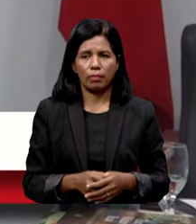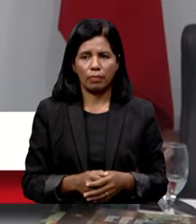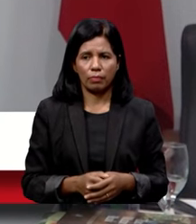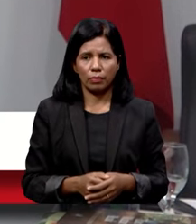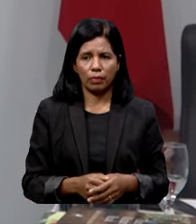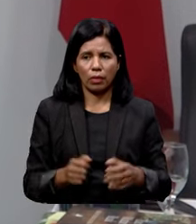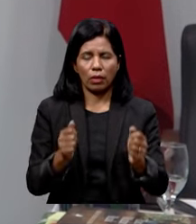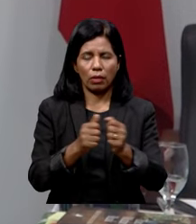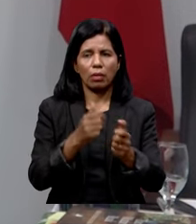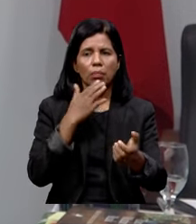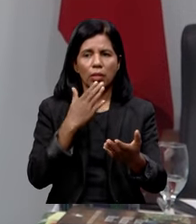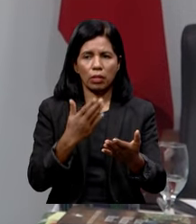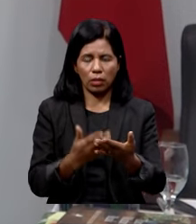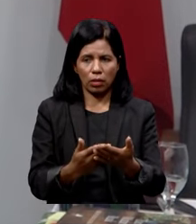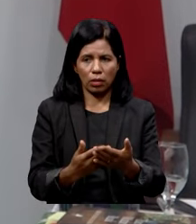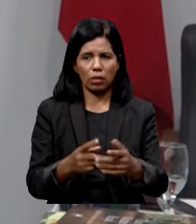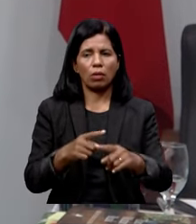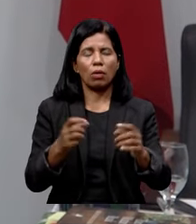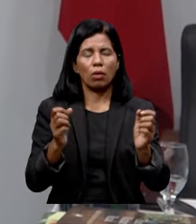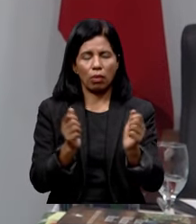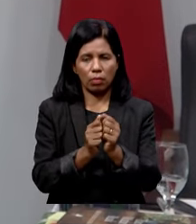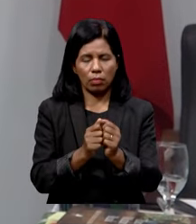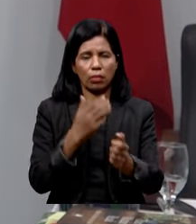O boat dia, mas o mais boatado.